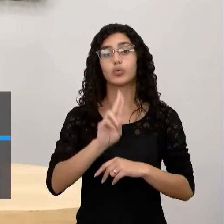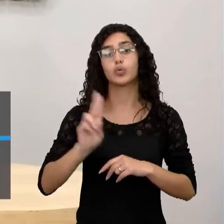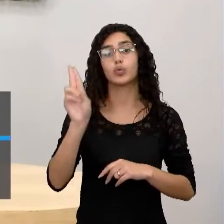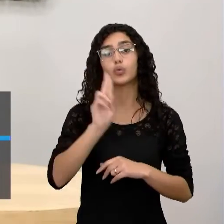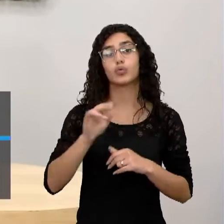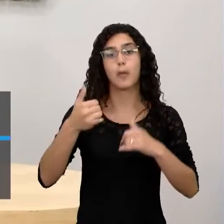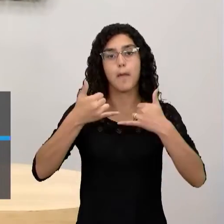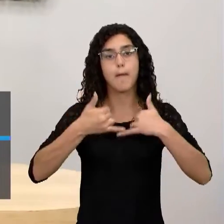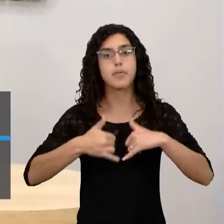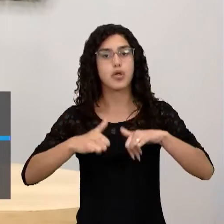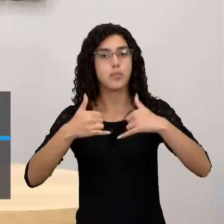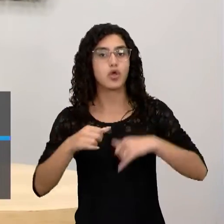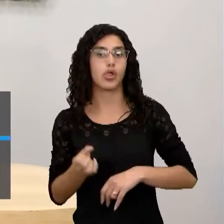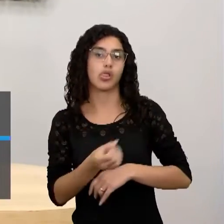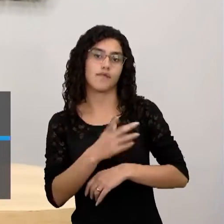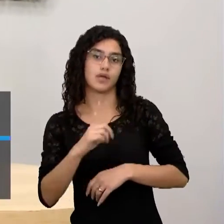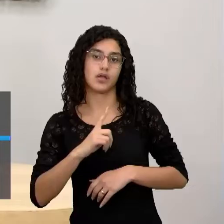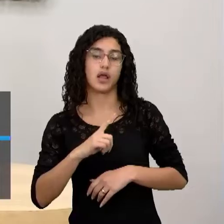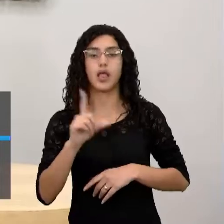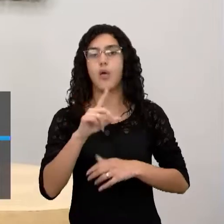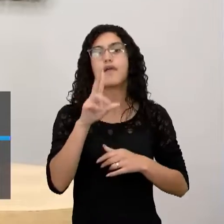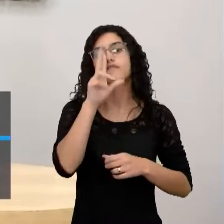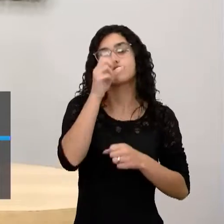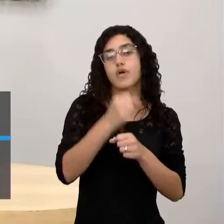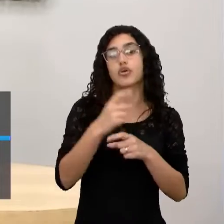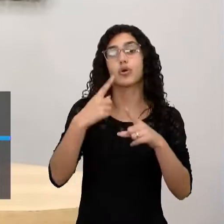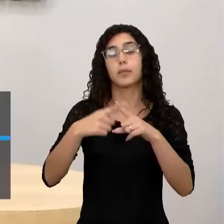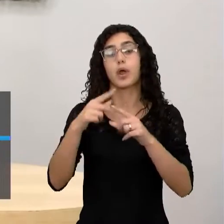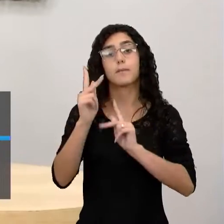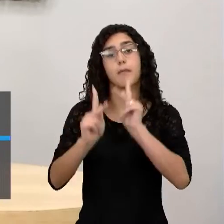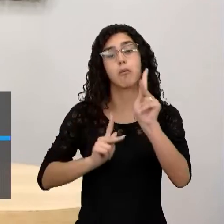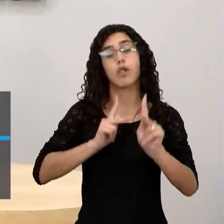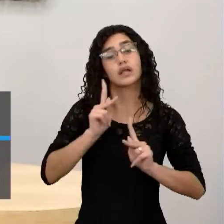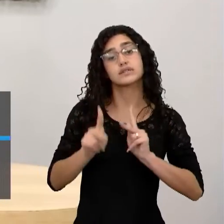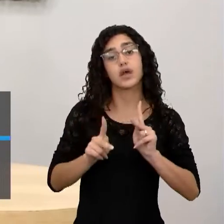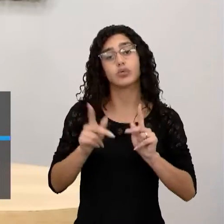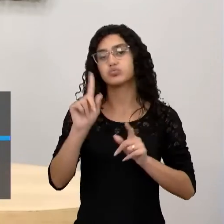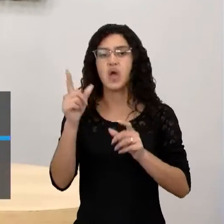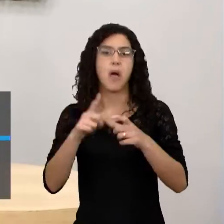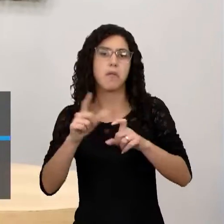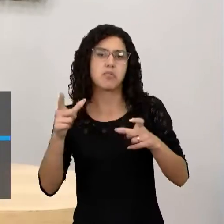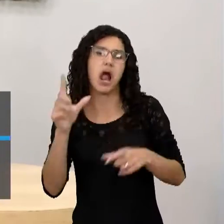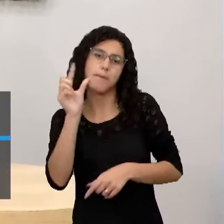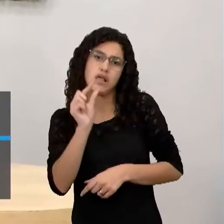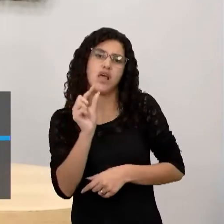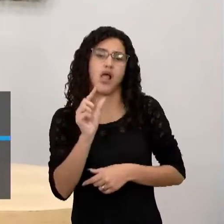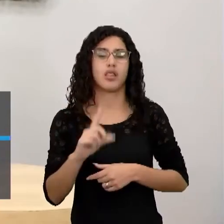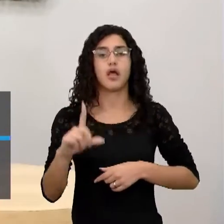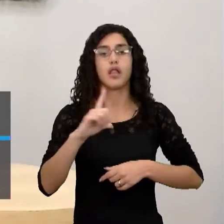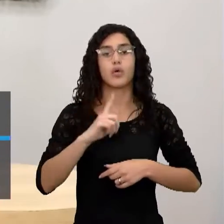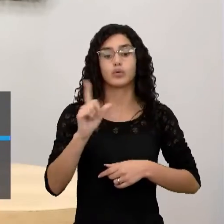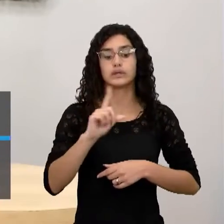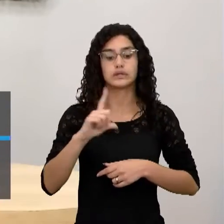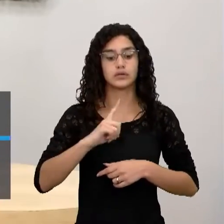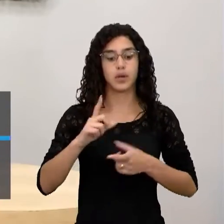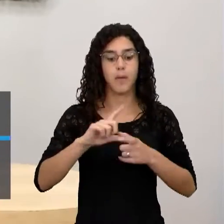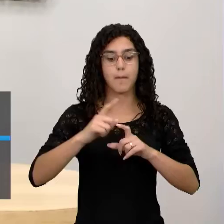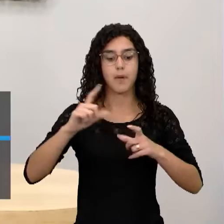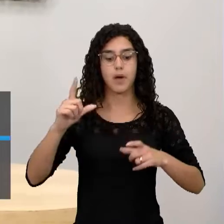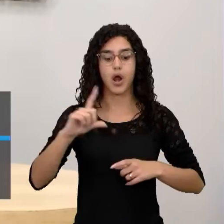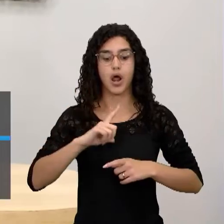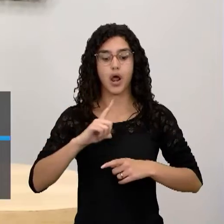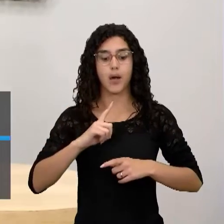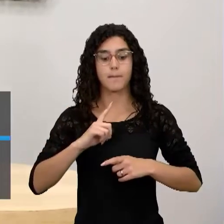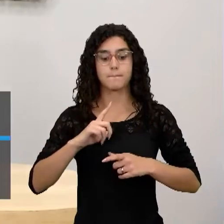de energias renováveis. Não é tão forte lá porque a população também não é, né, grande, né? Não tem uma alta industrialização como acontece em